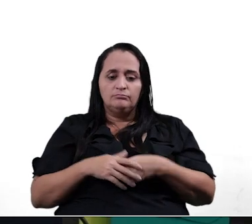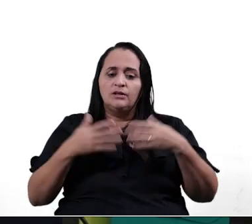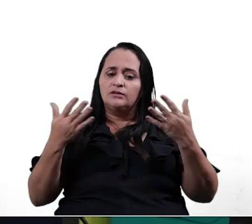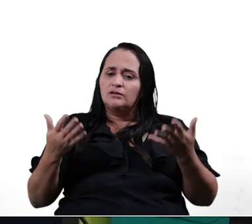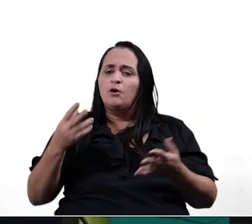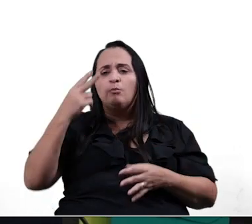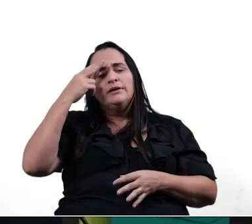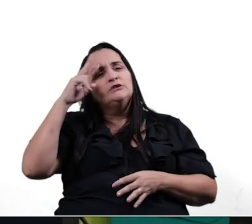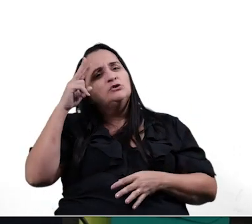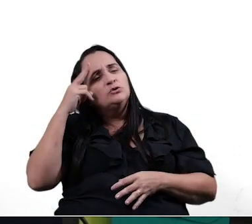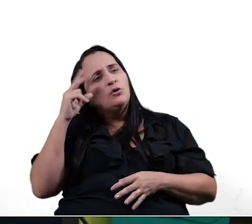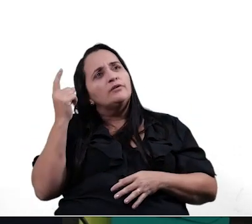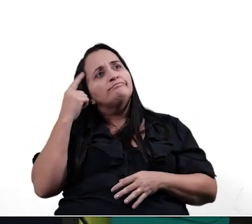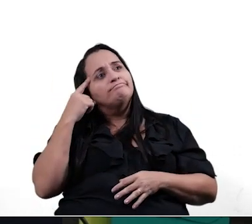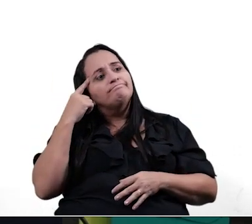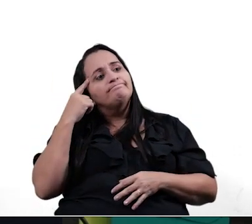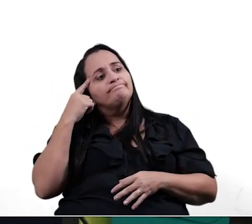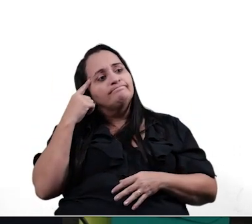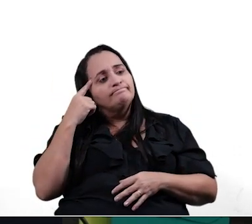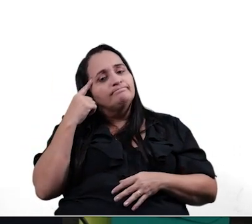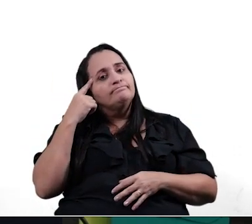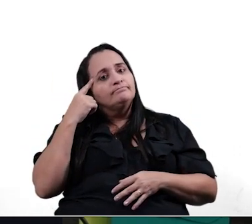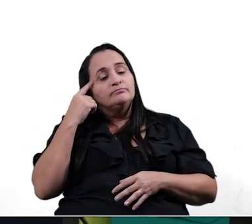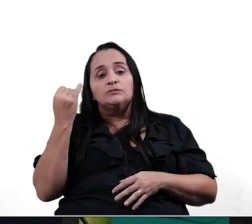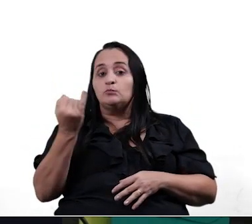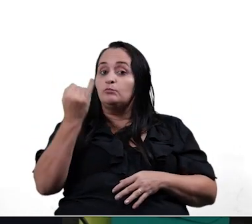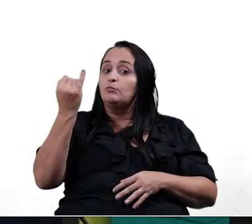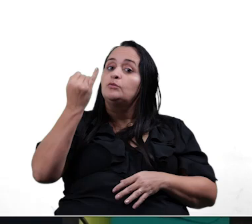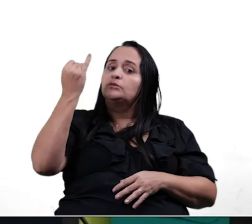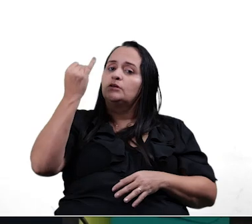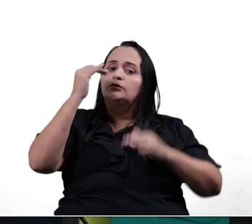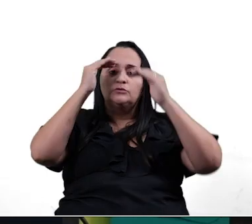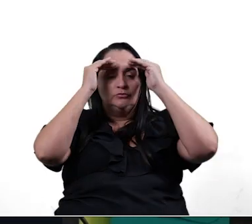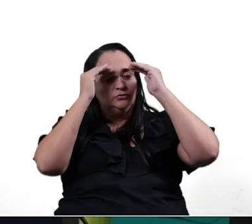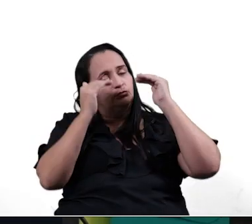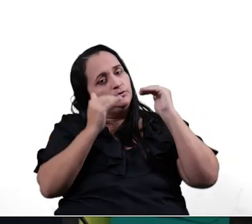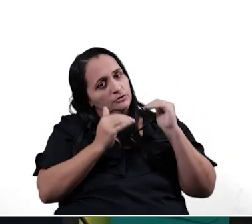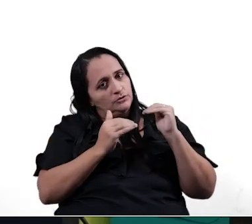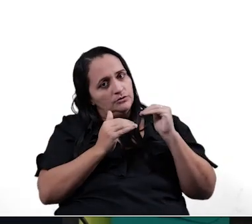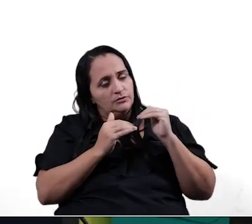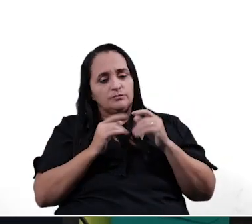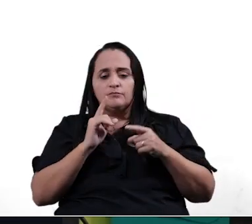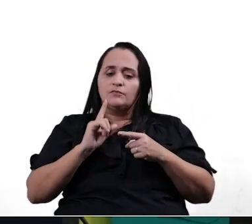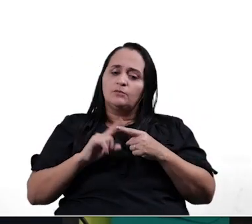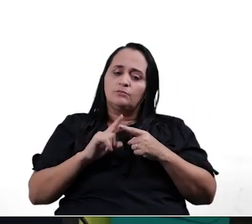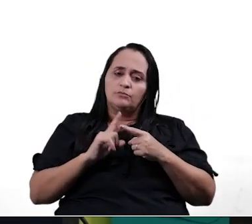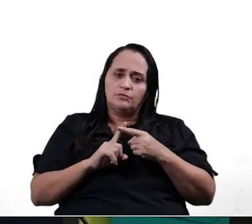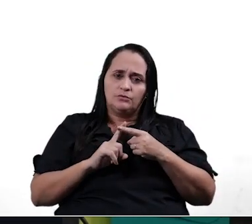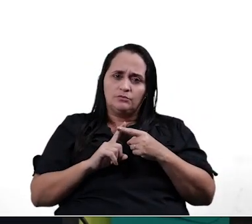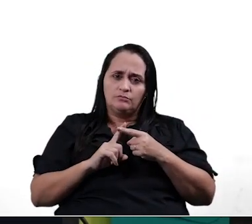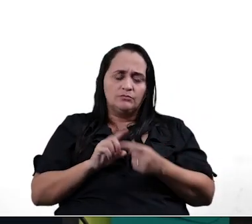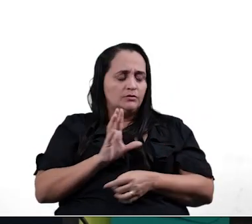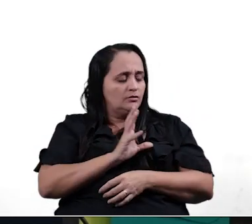da Chapeuzinho nos traz uma lição, que é muito importante a obediência, porque quem